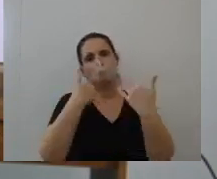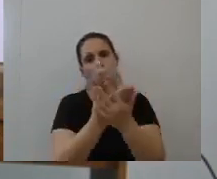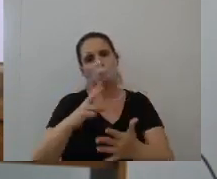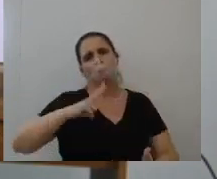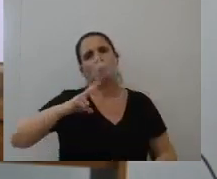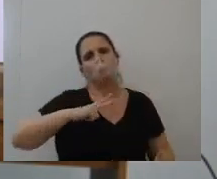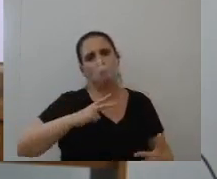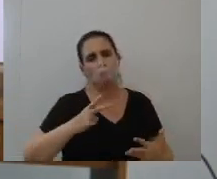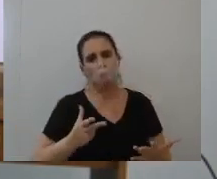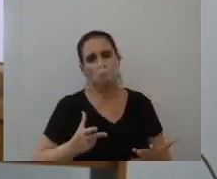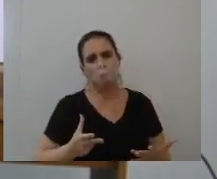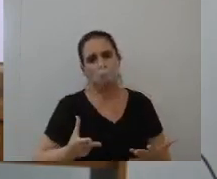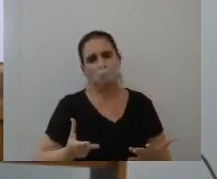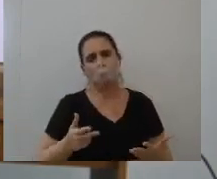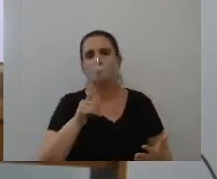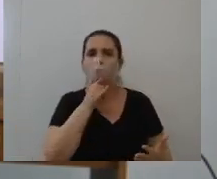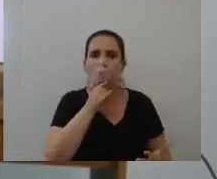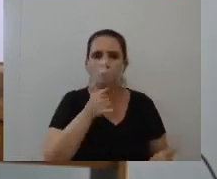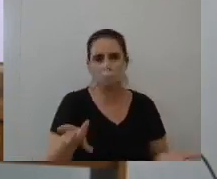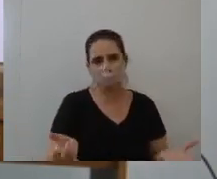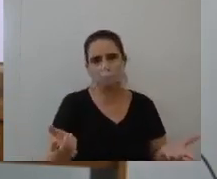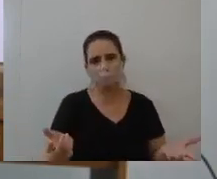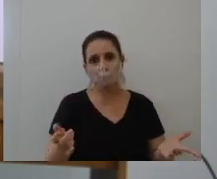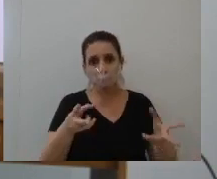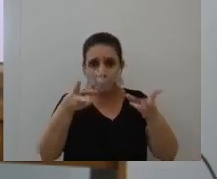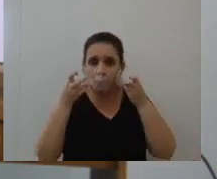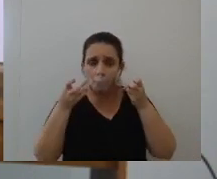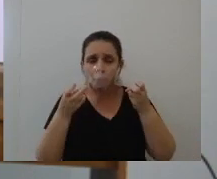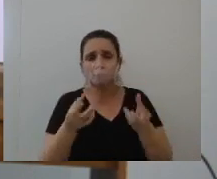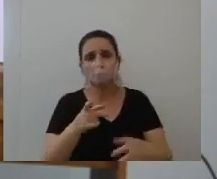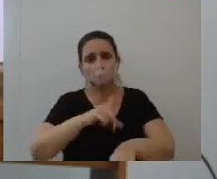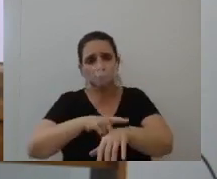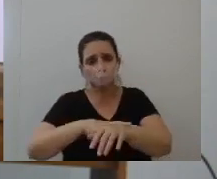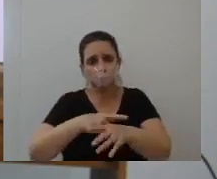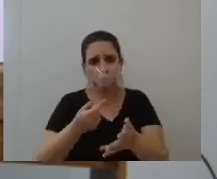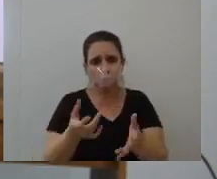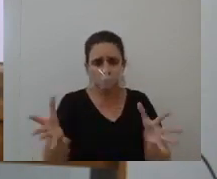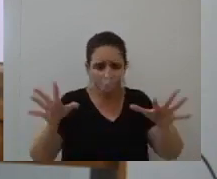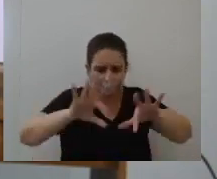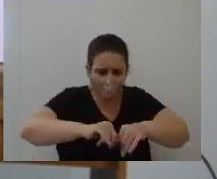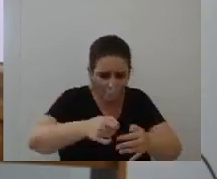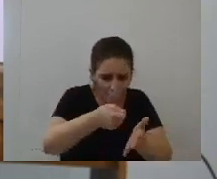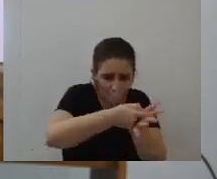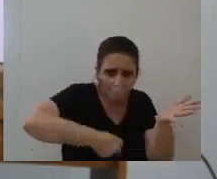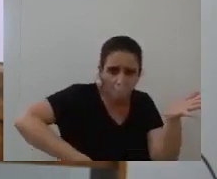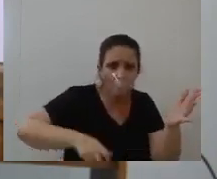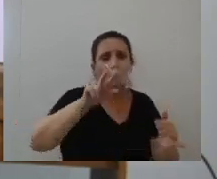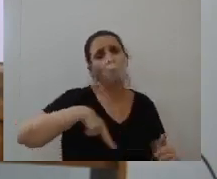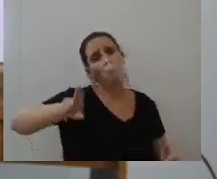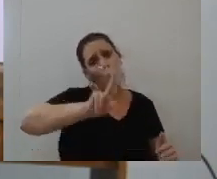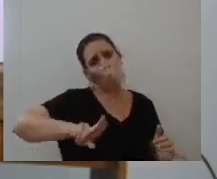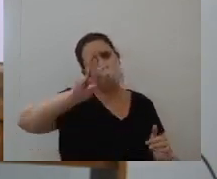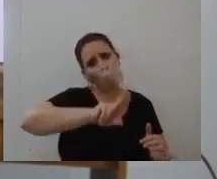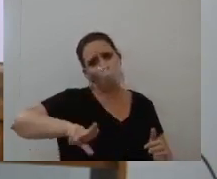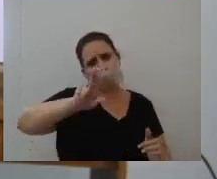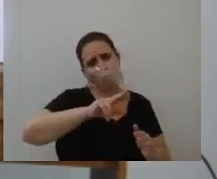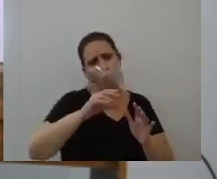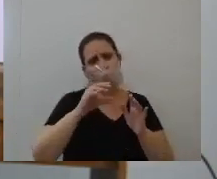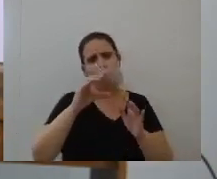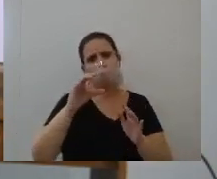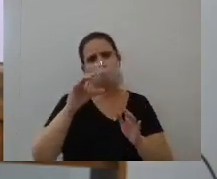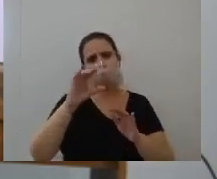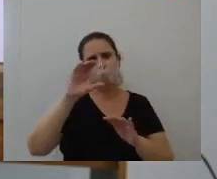rede privada, por exemplo. Percebe? Lá na hora da conclusão, eu utilizo as conjunções